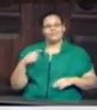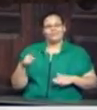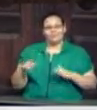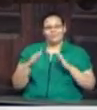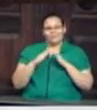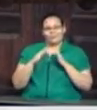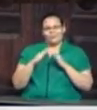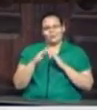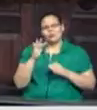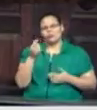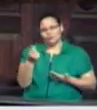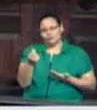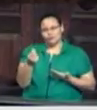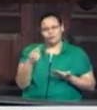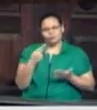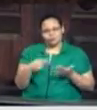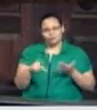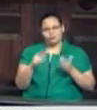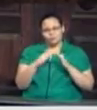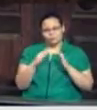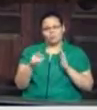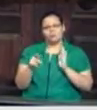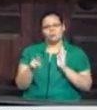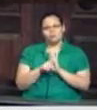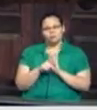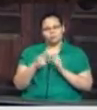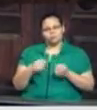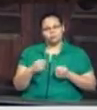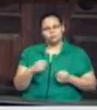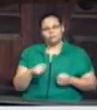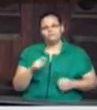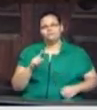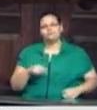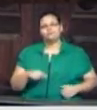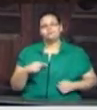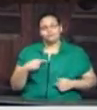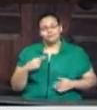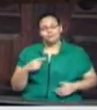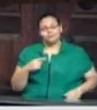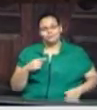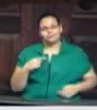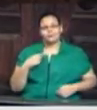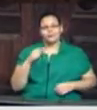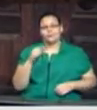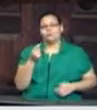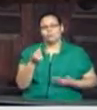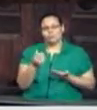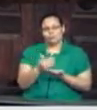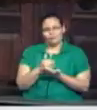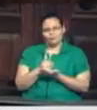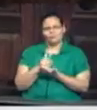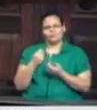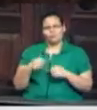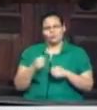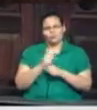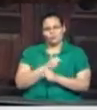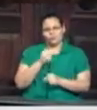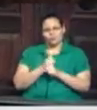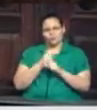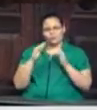habitação tem que ser encaminhado para sua destinação. O fundo de habitação tem que construir